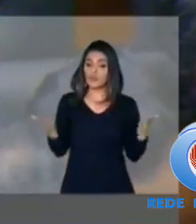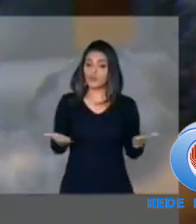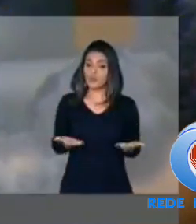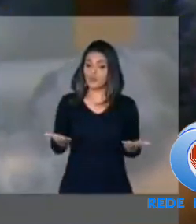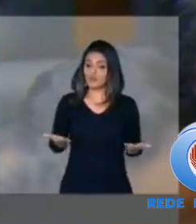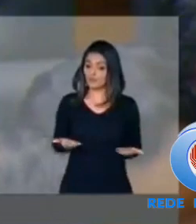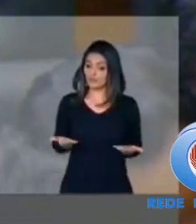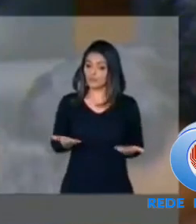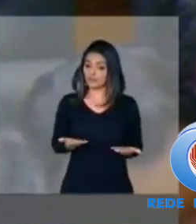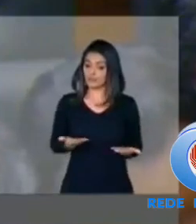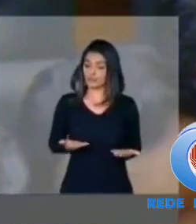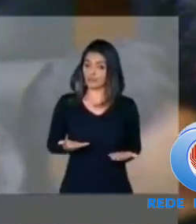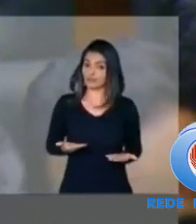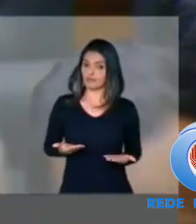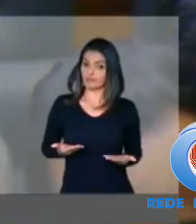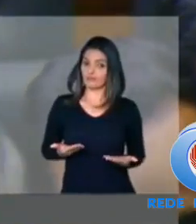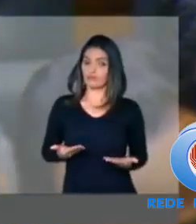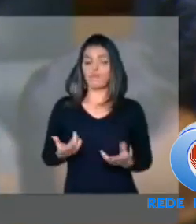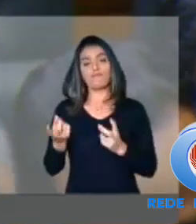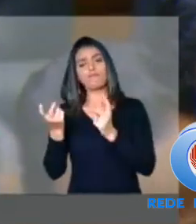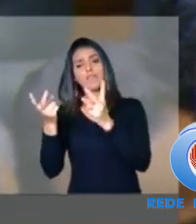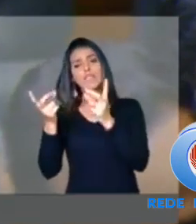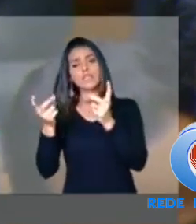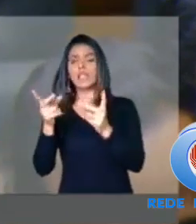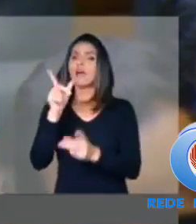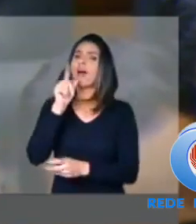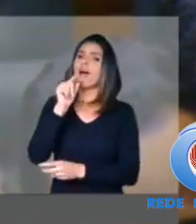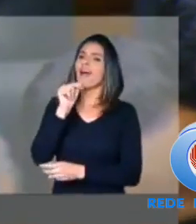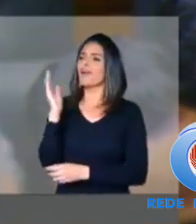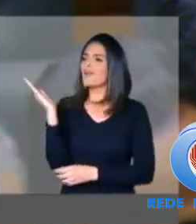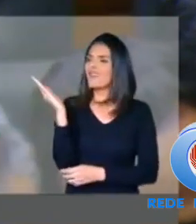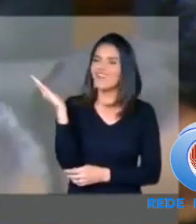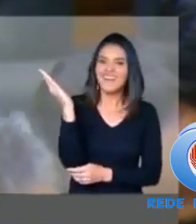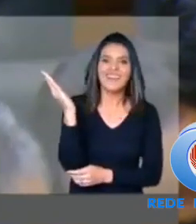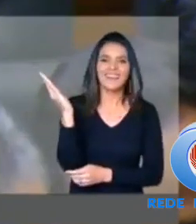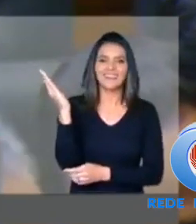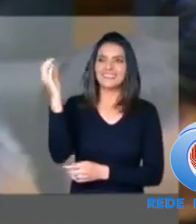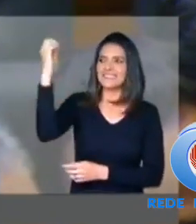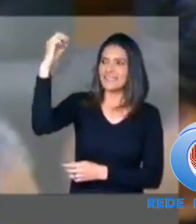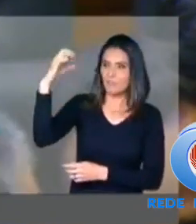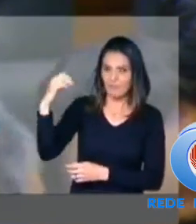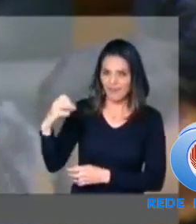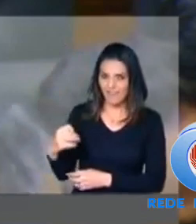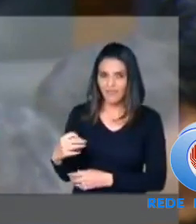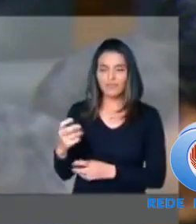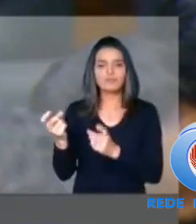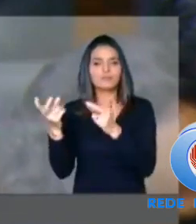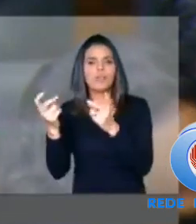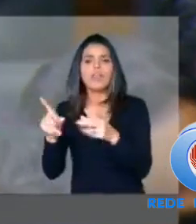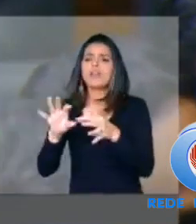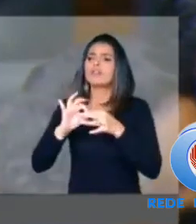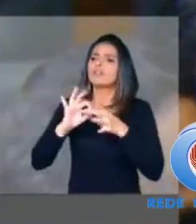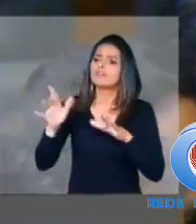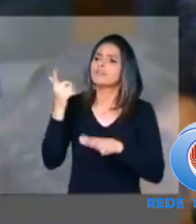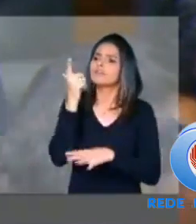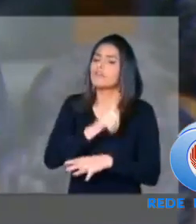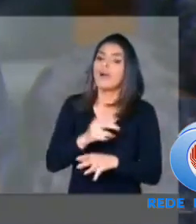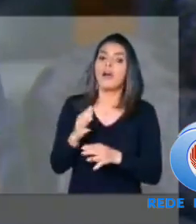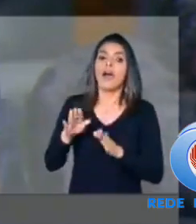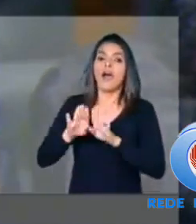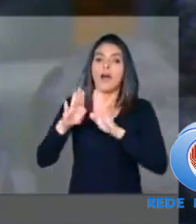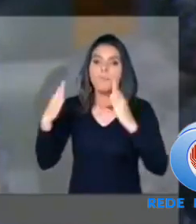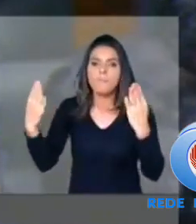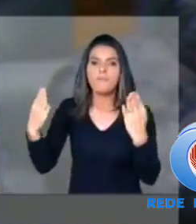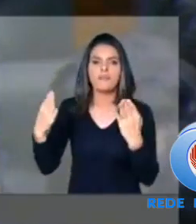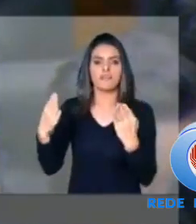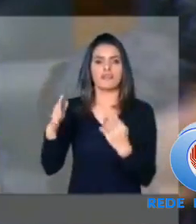que foi dita anteriormente aqui, vendendo água no semáforo, tenha facilidade em abrir o seu empreendimento e tocar